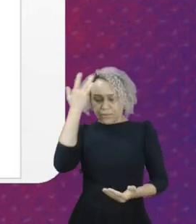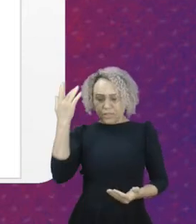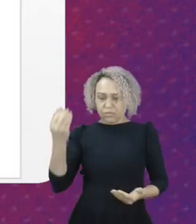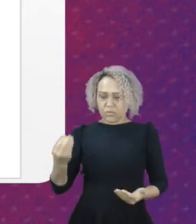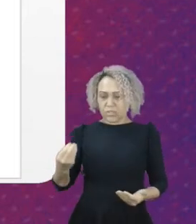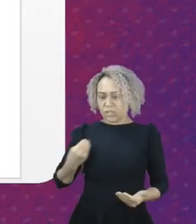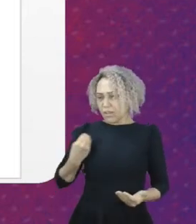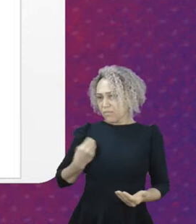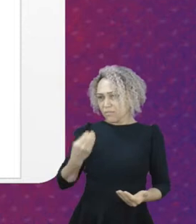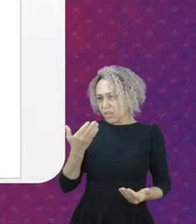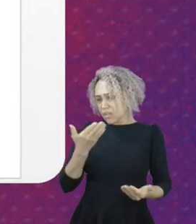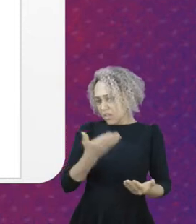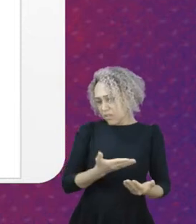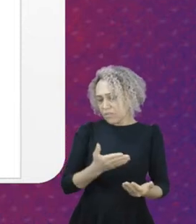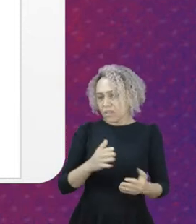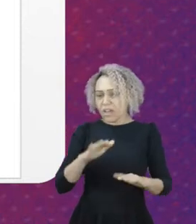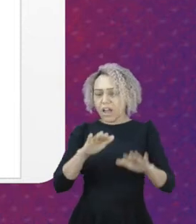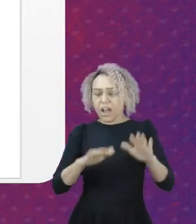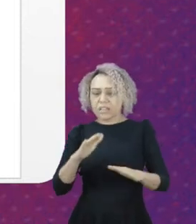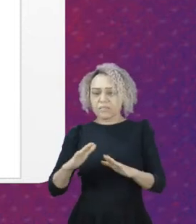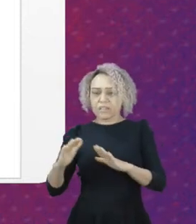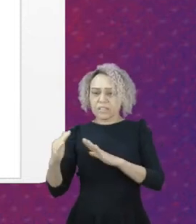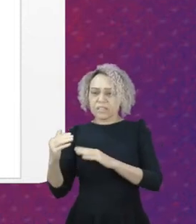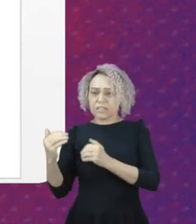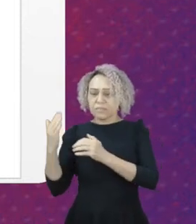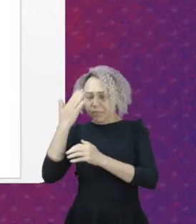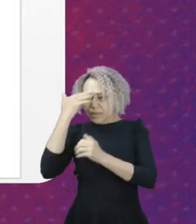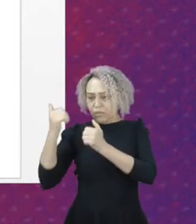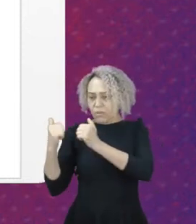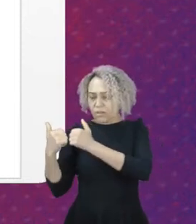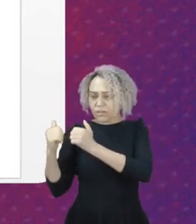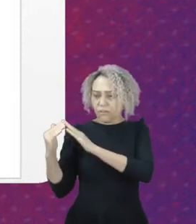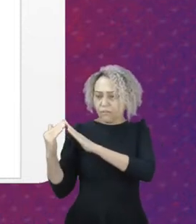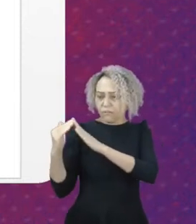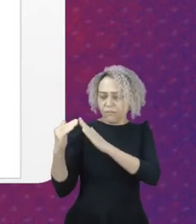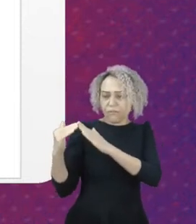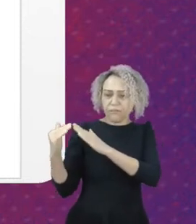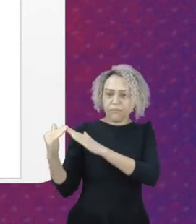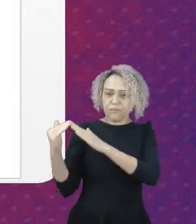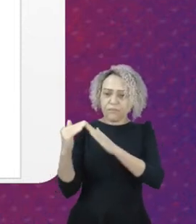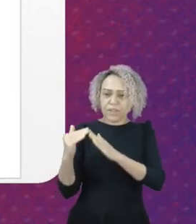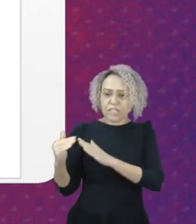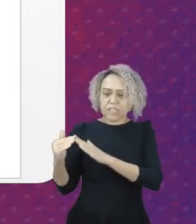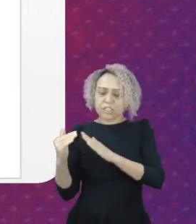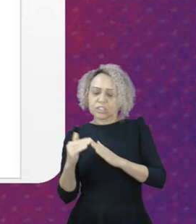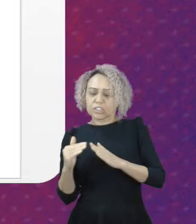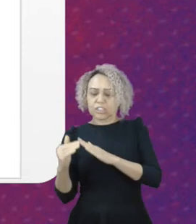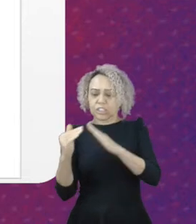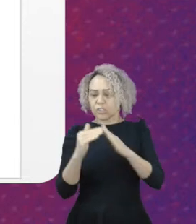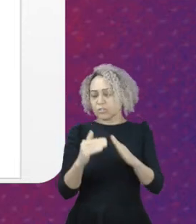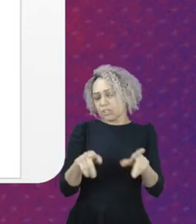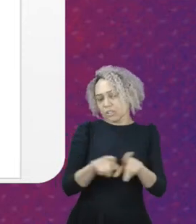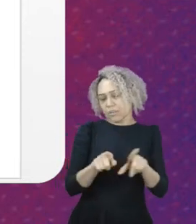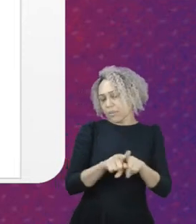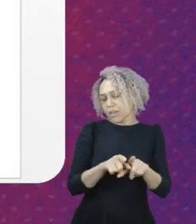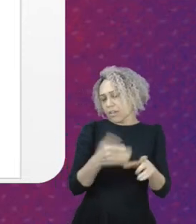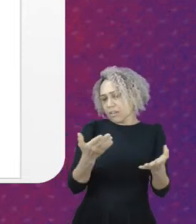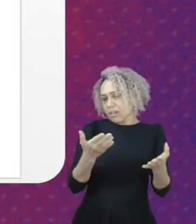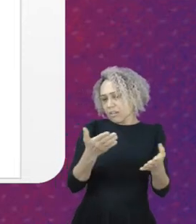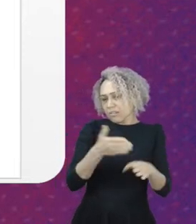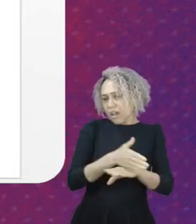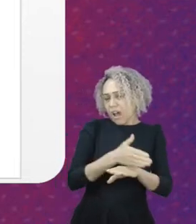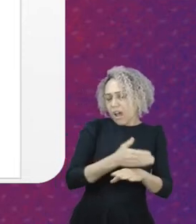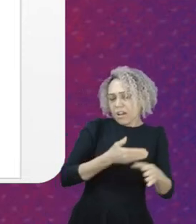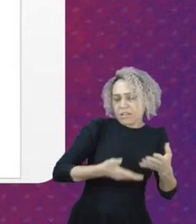em algumas situações, vizinhos que convivem ali, que participam, né, da dinâmica da família.